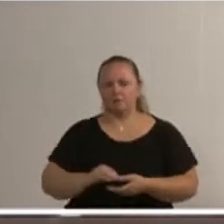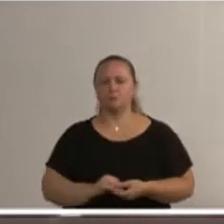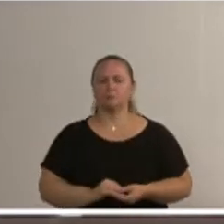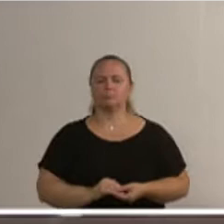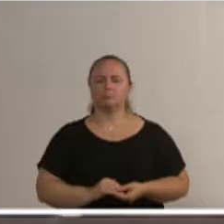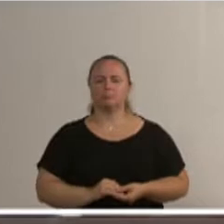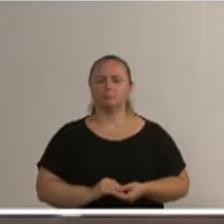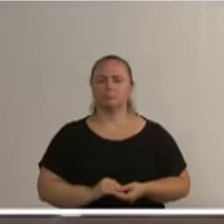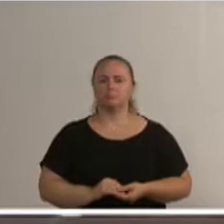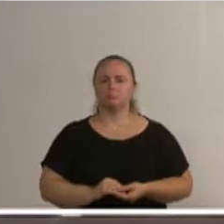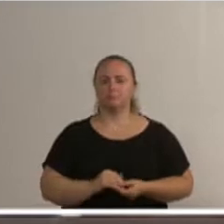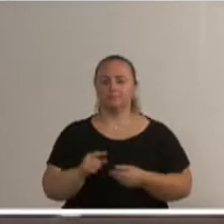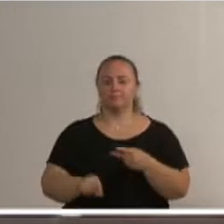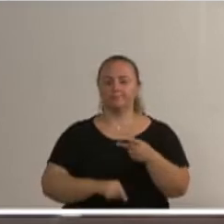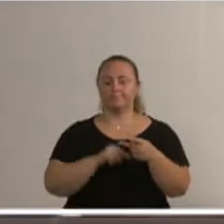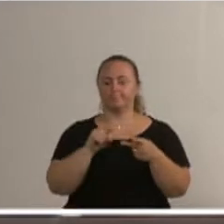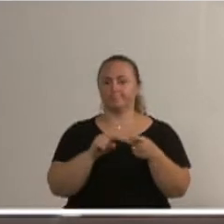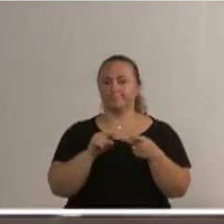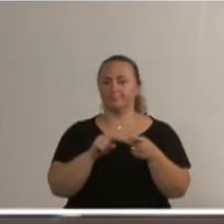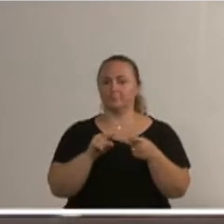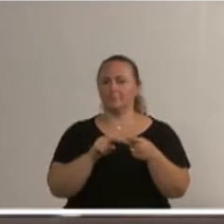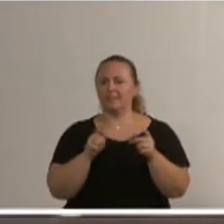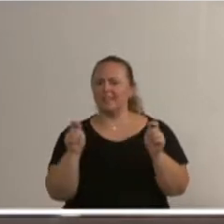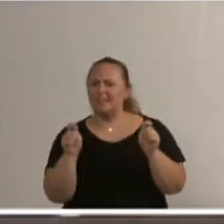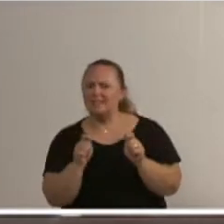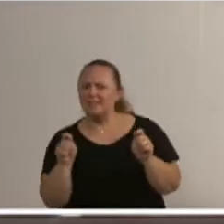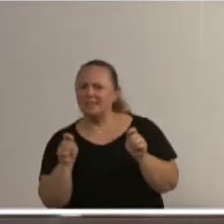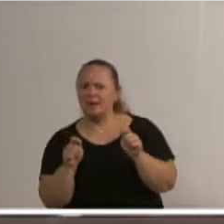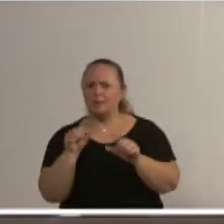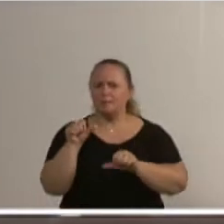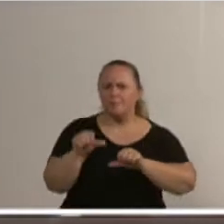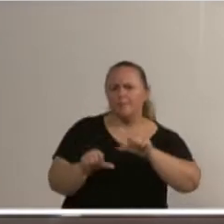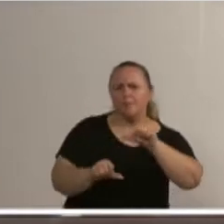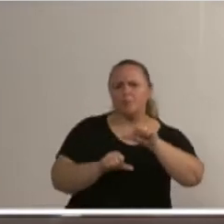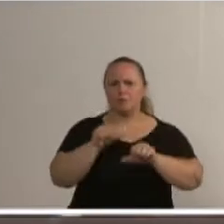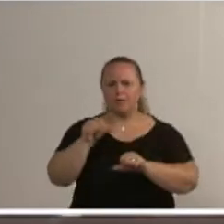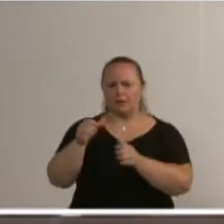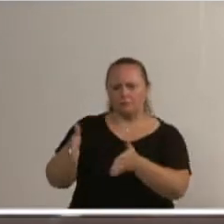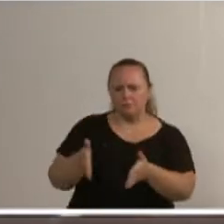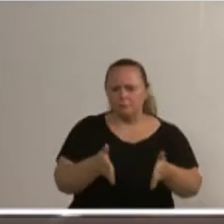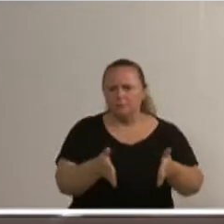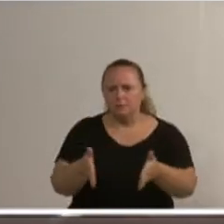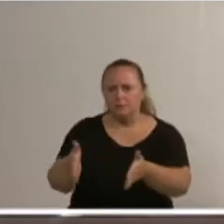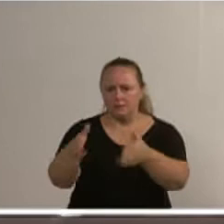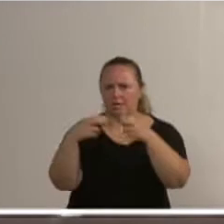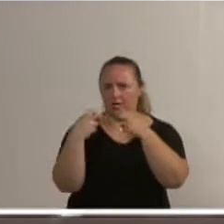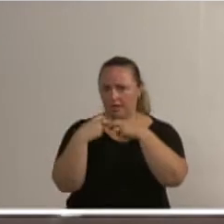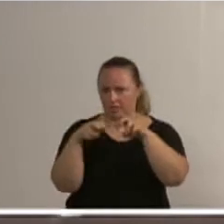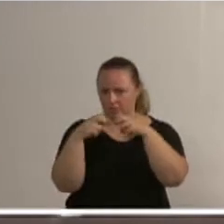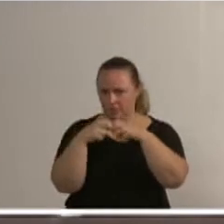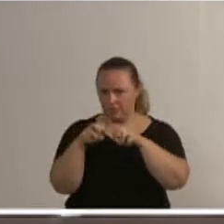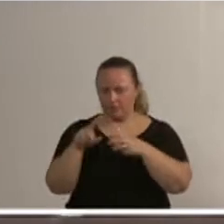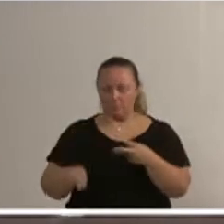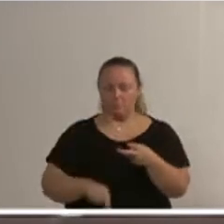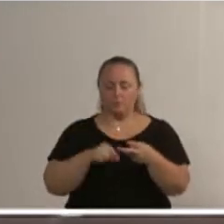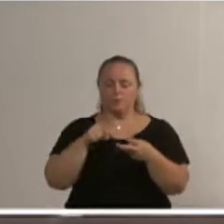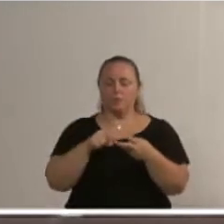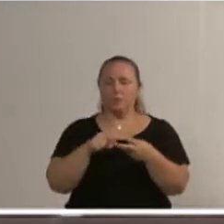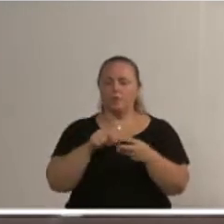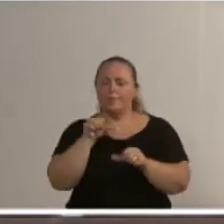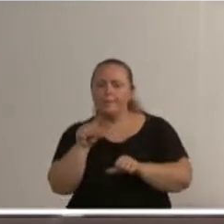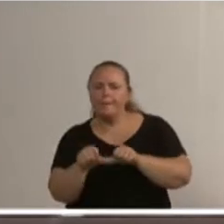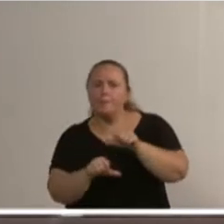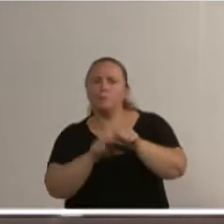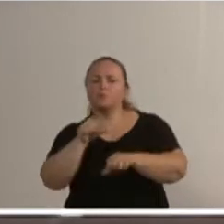possíveis, vejam bem o que está sendo mencionado, possíveis mudanças na rota de ônibus, possíveis alterações de horário. Por